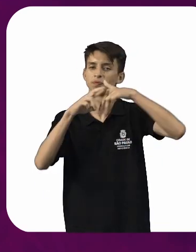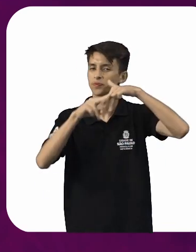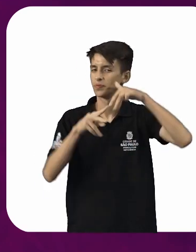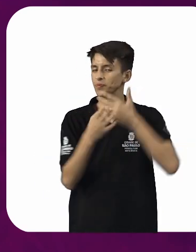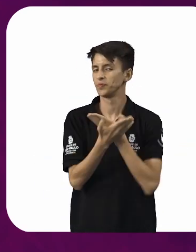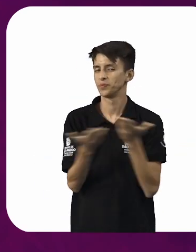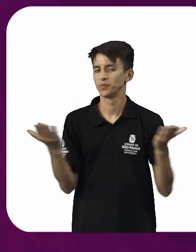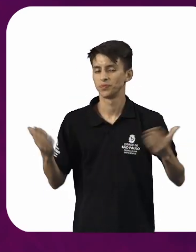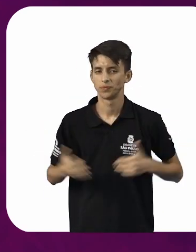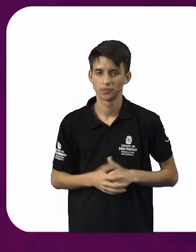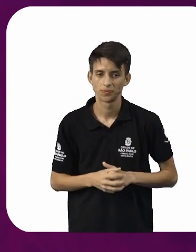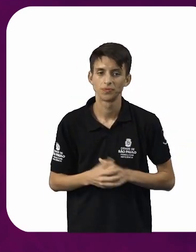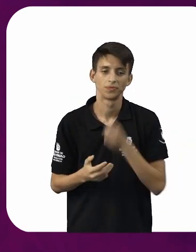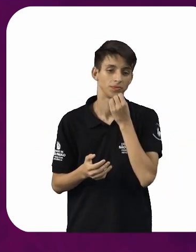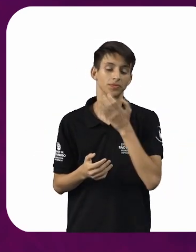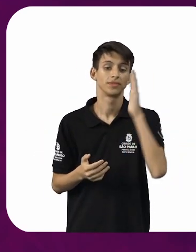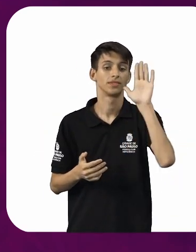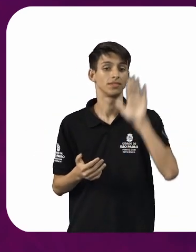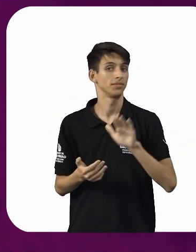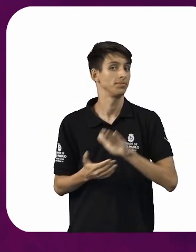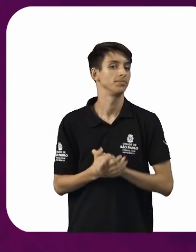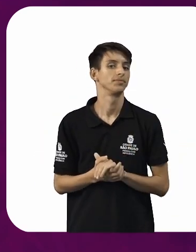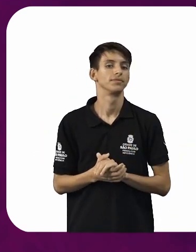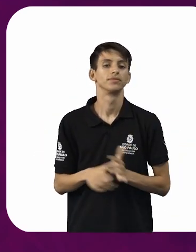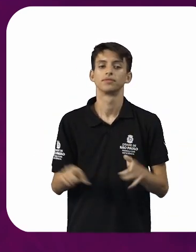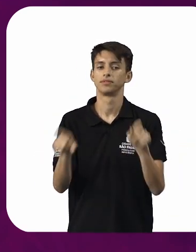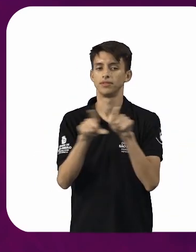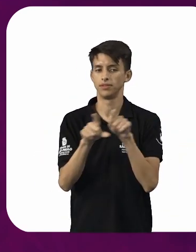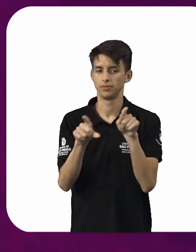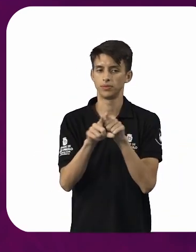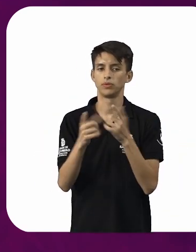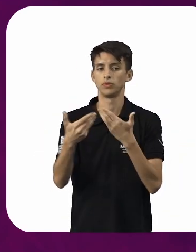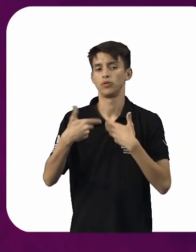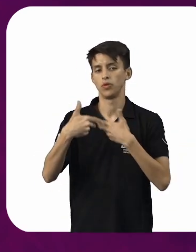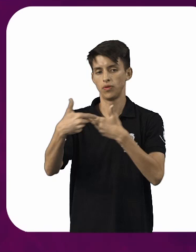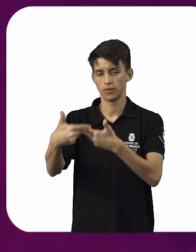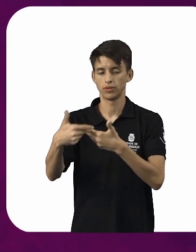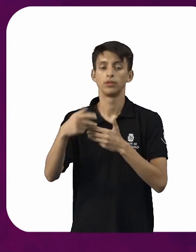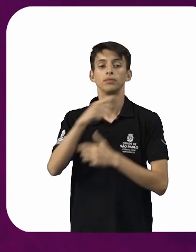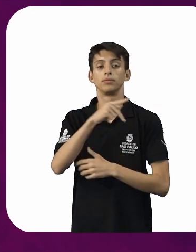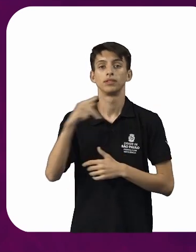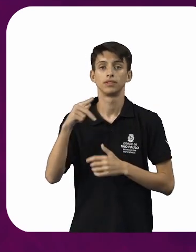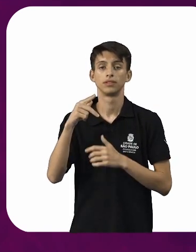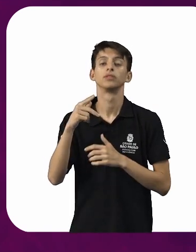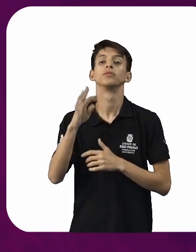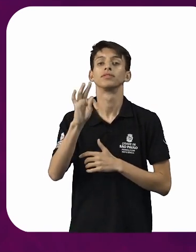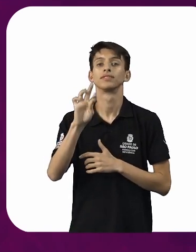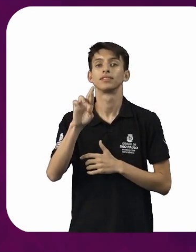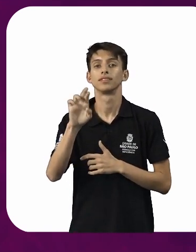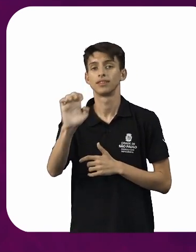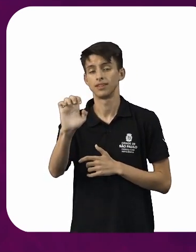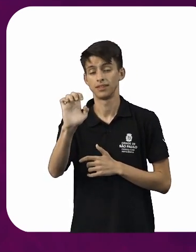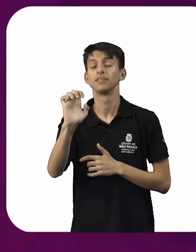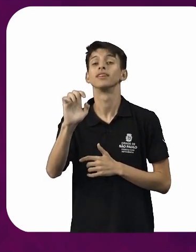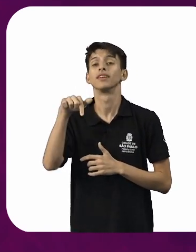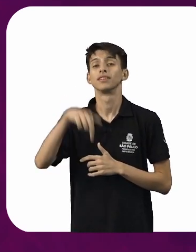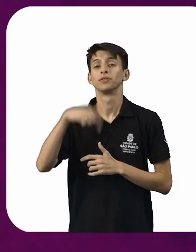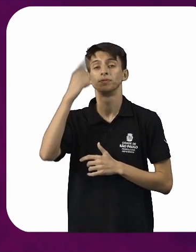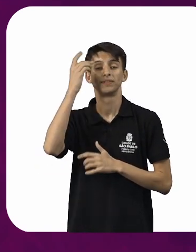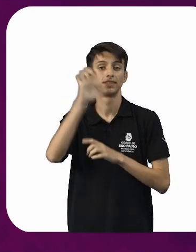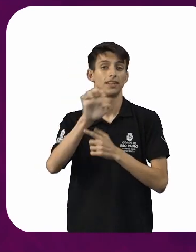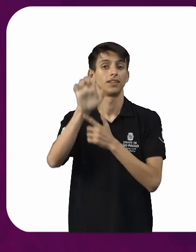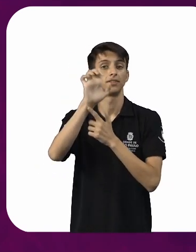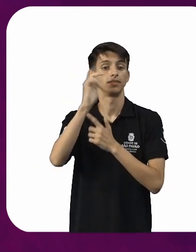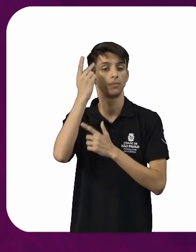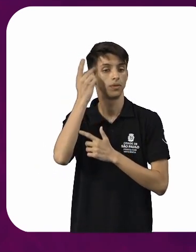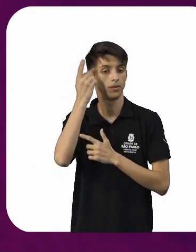Marcelo, Paulo, boa tarde. E agradeço o convite aqui na pessoa do presidente do Tribunal Regional Eleitoral, aqui do Estado de São Paulo,